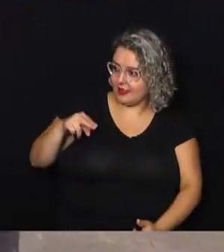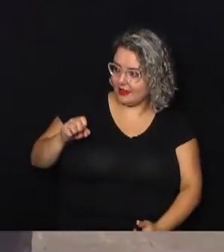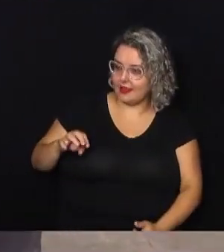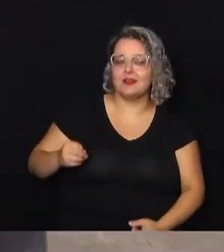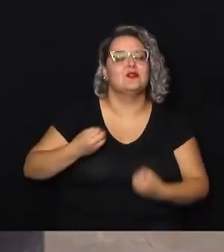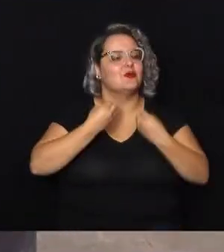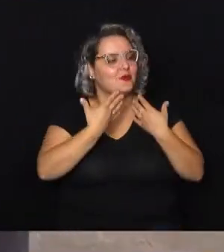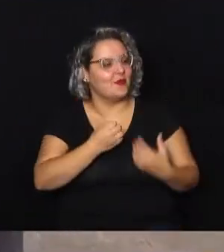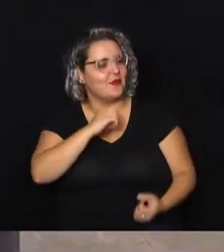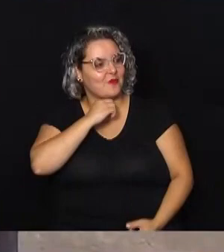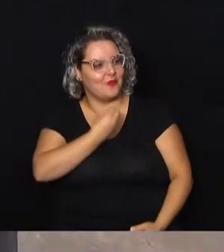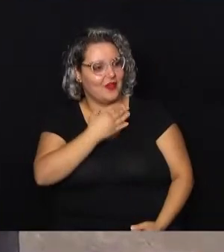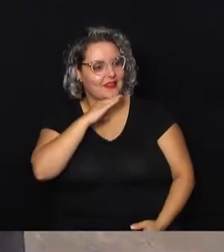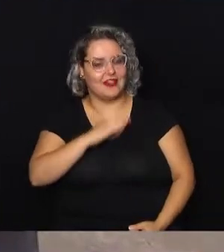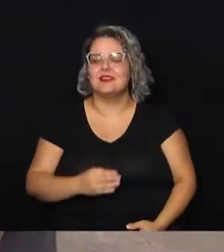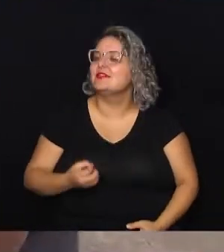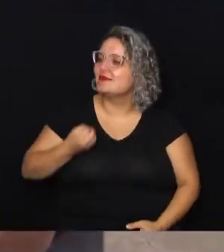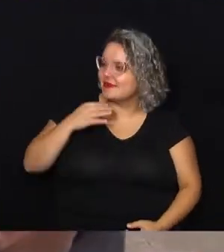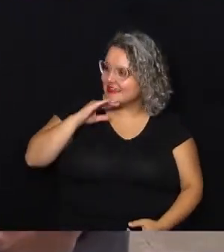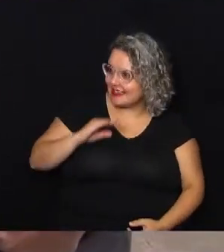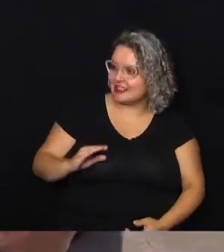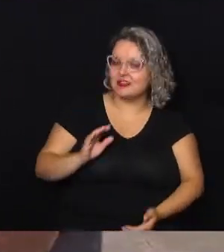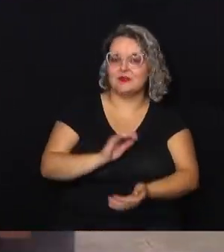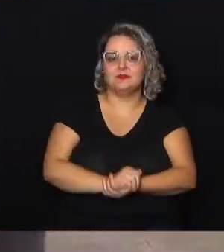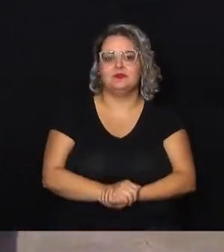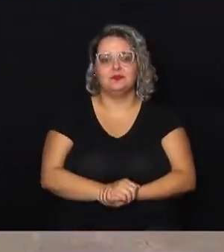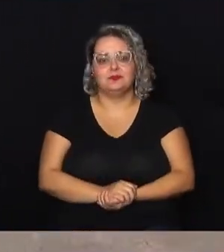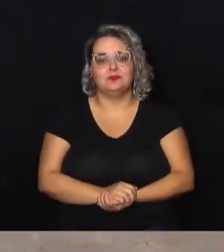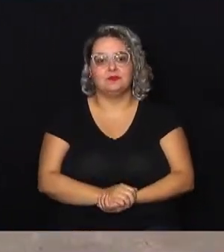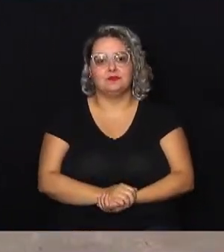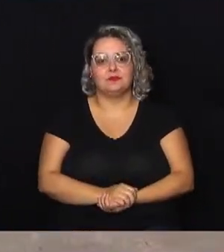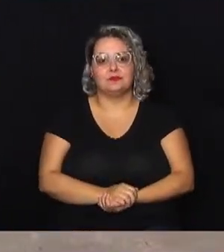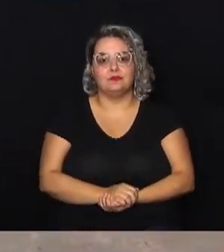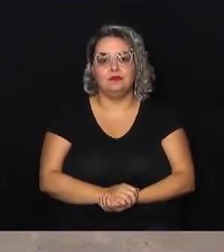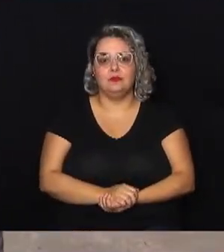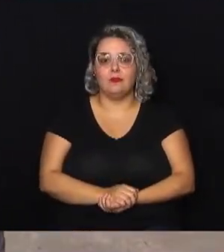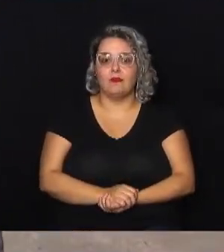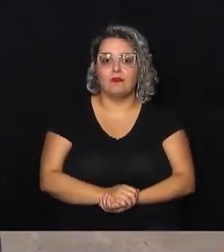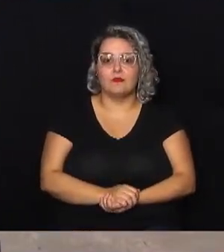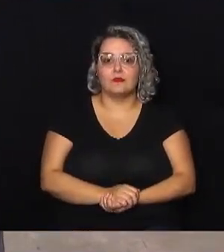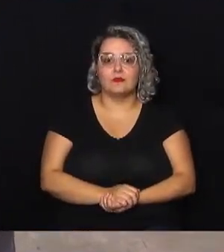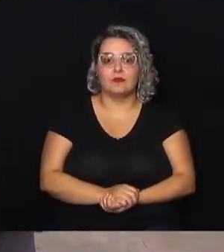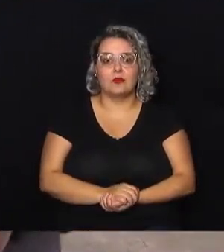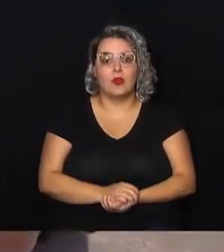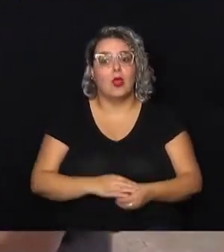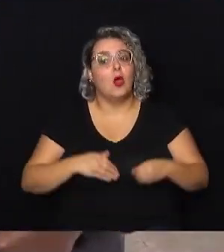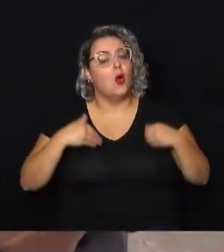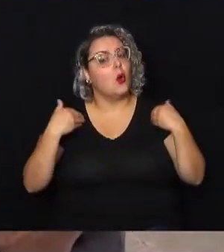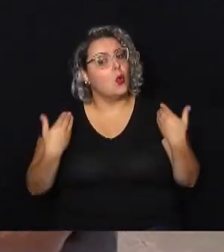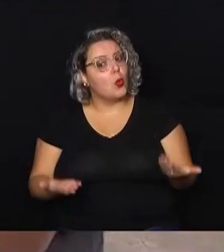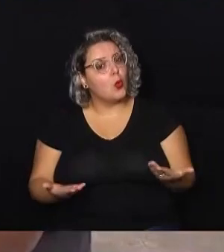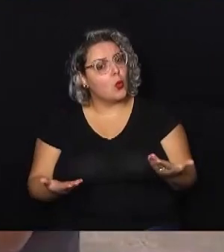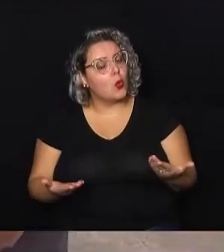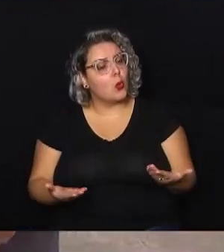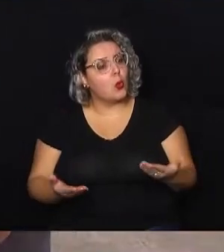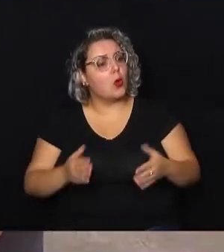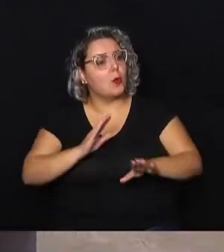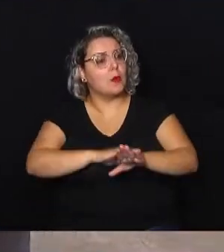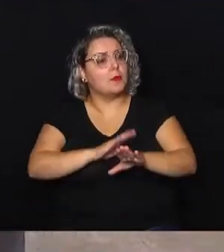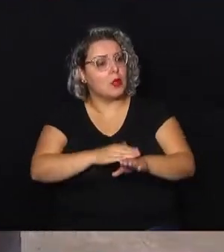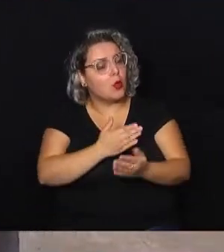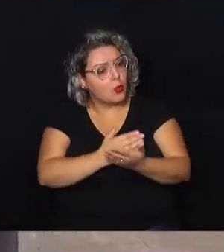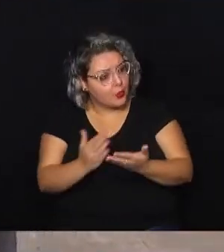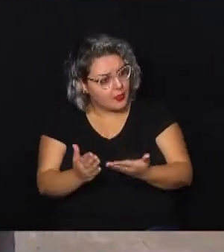boa tarde. Bom, qual a expectativa aí de vocês? A operação, evidentemente, não é? Já começou essa operação